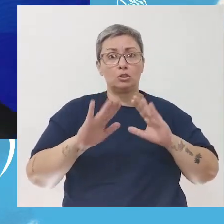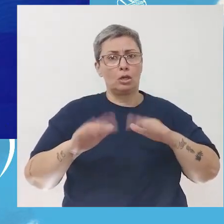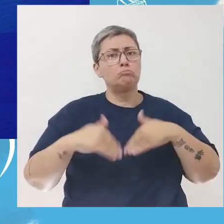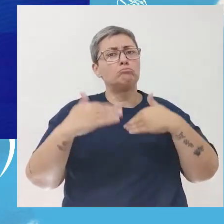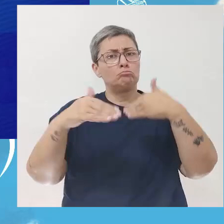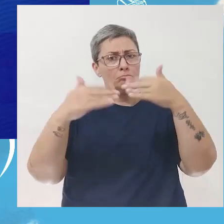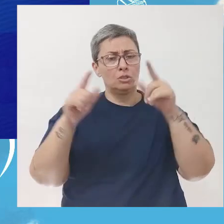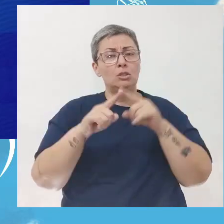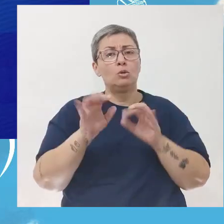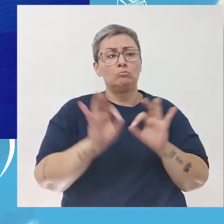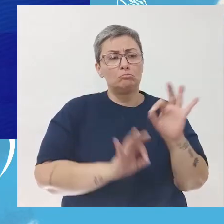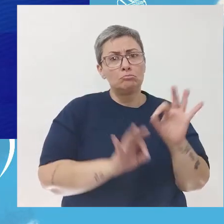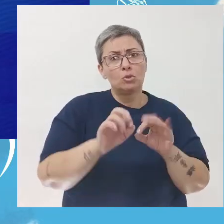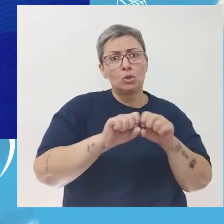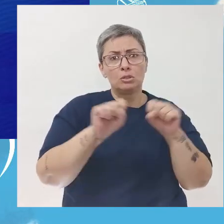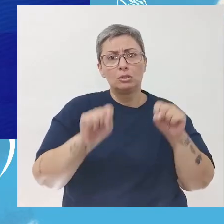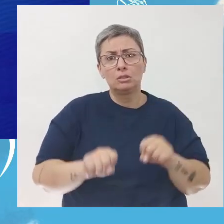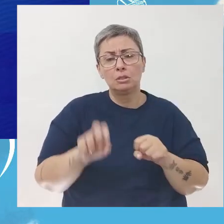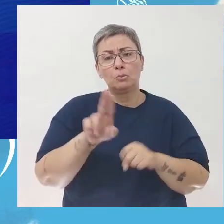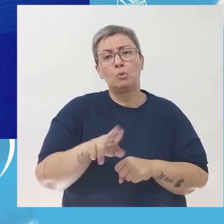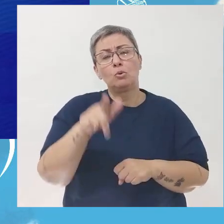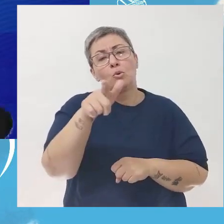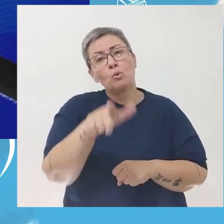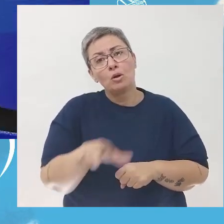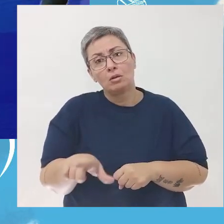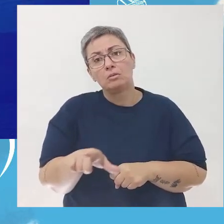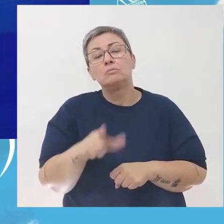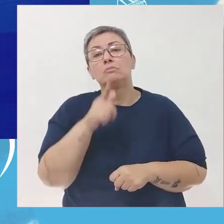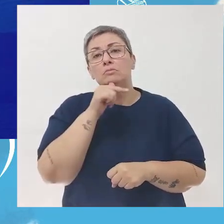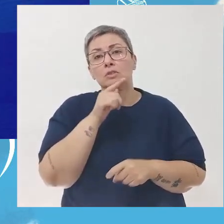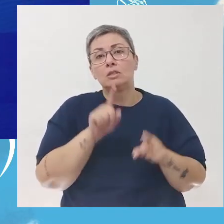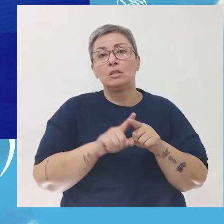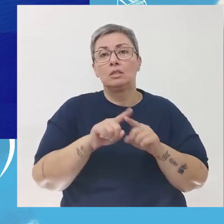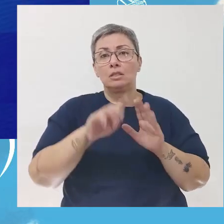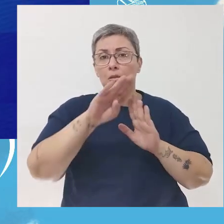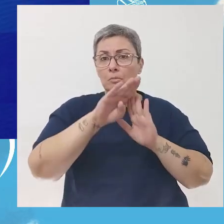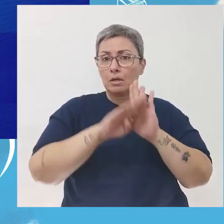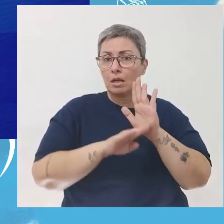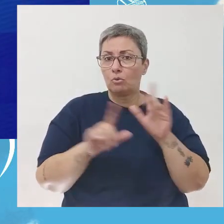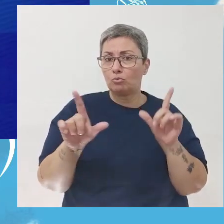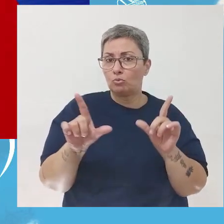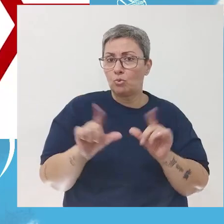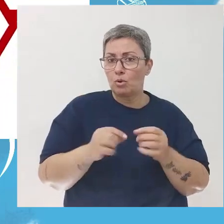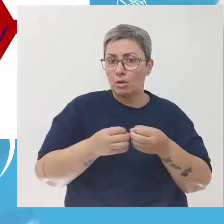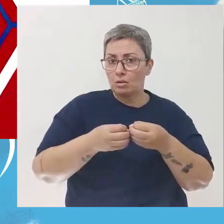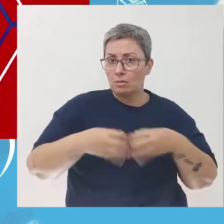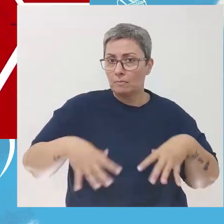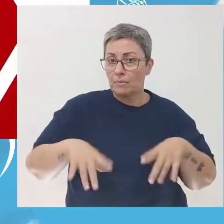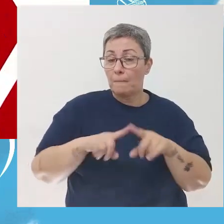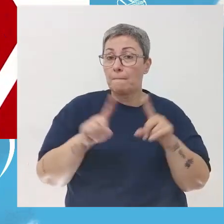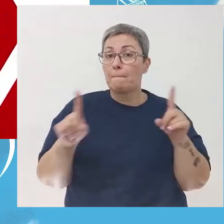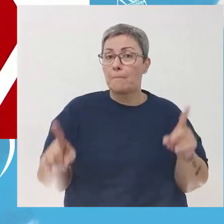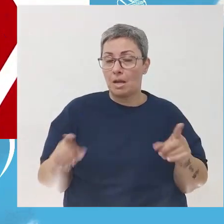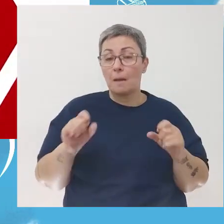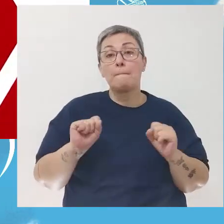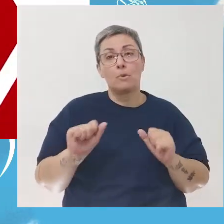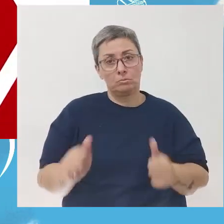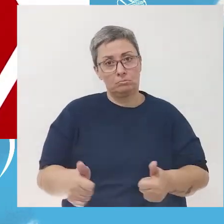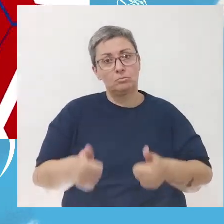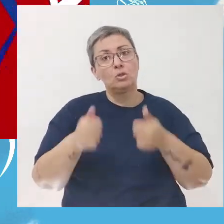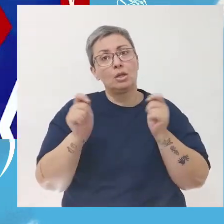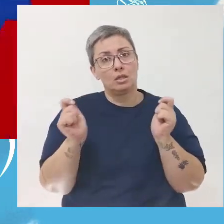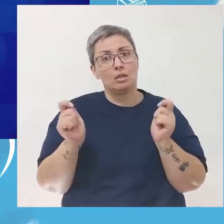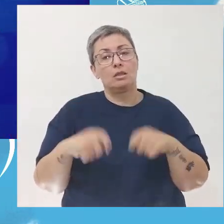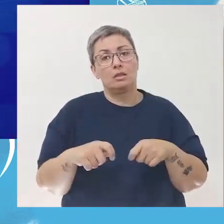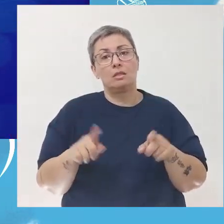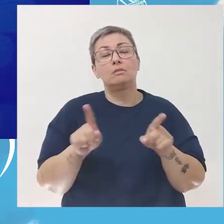muito avanço com a instalação de sistemas de reaproveitamento e reuso de água e programas de redução de desperdícios. Mas ainda pode melhorar